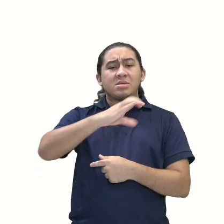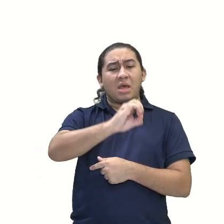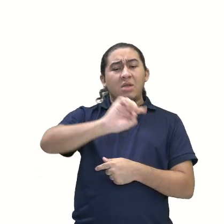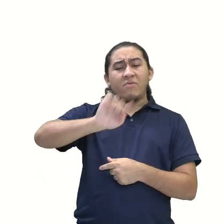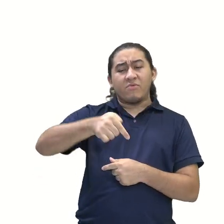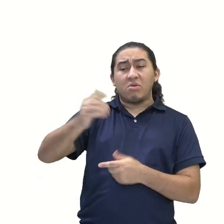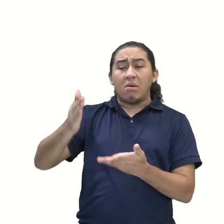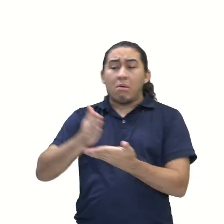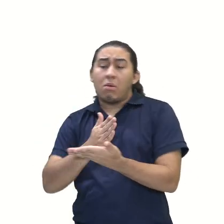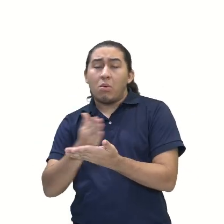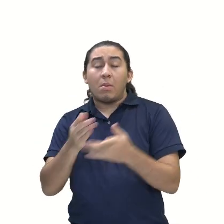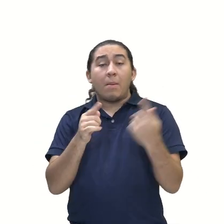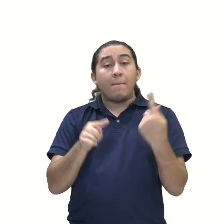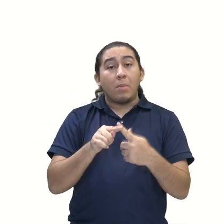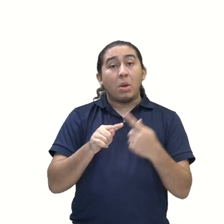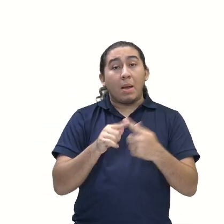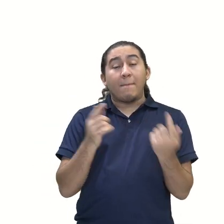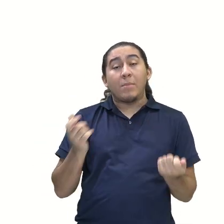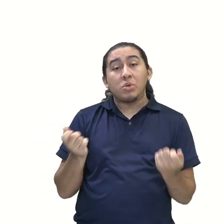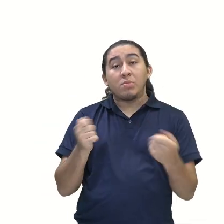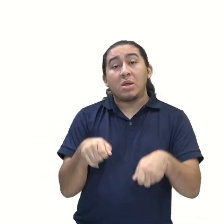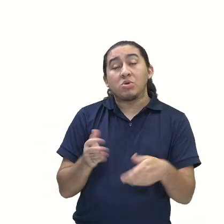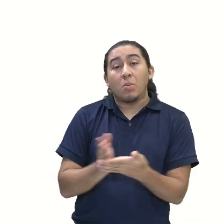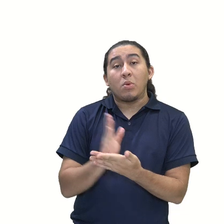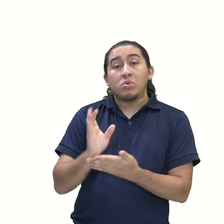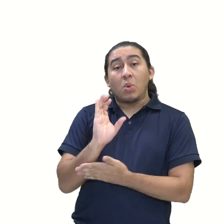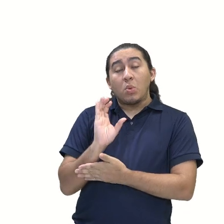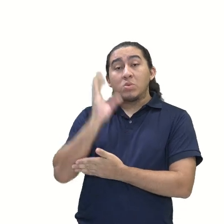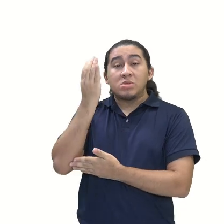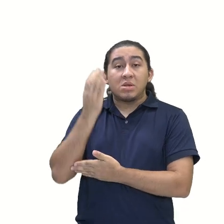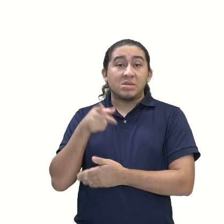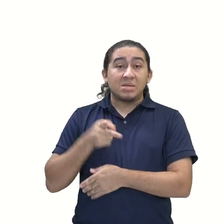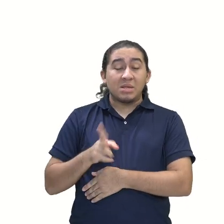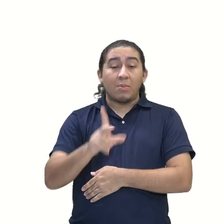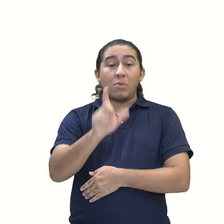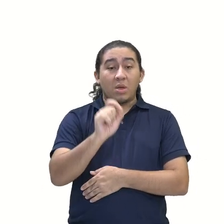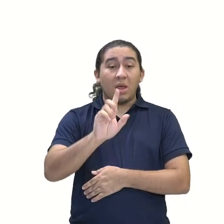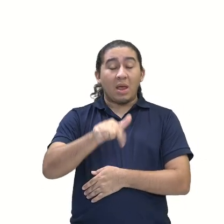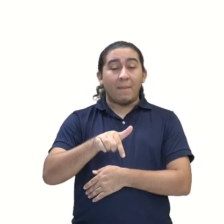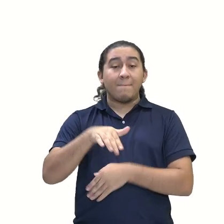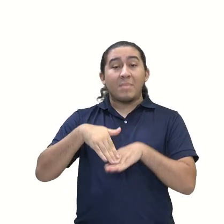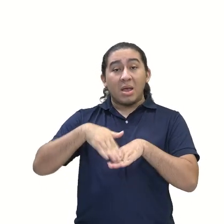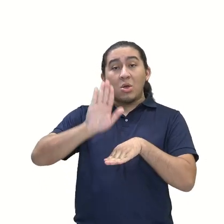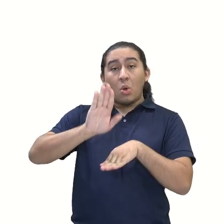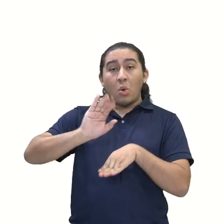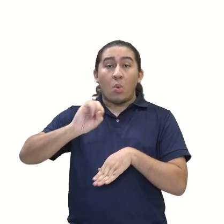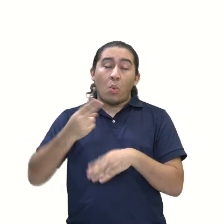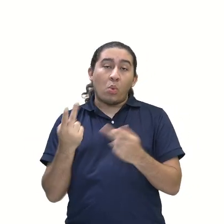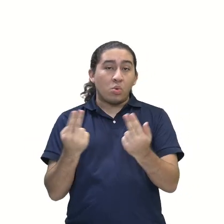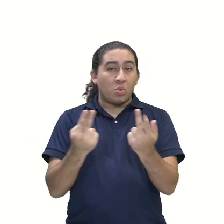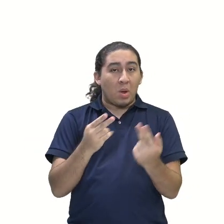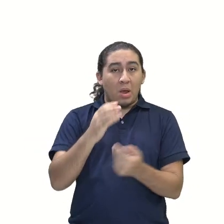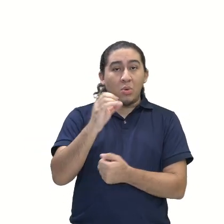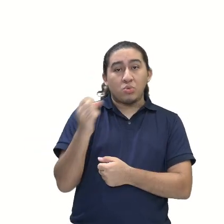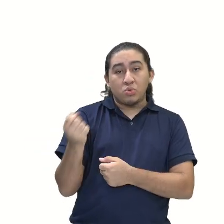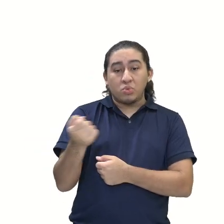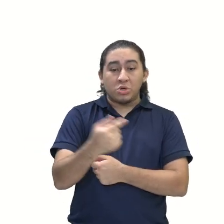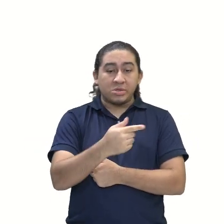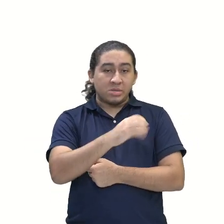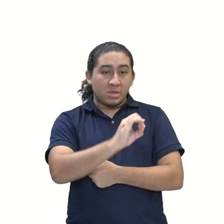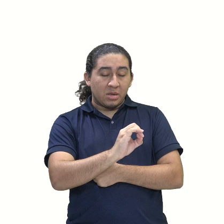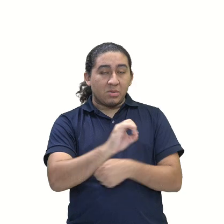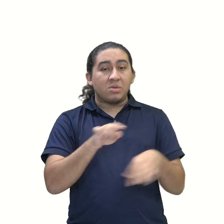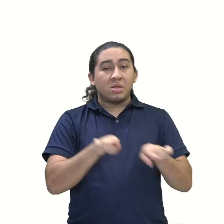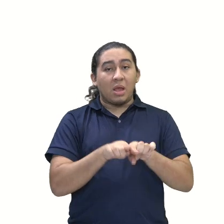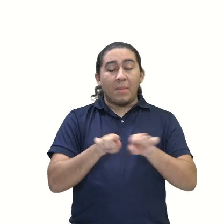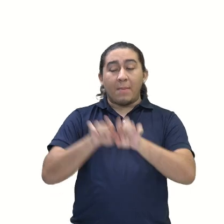coisa? Porque a probabilidade de alguma coisa acontecer, ela sempre vai ser maior ou igual que 0 e menor